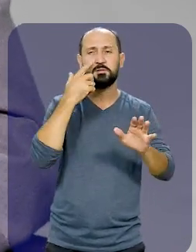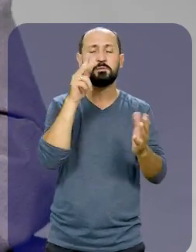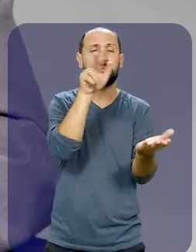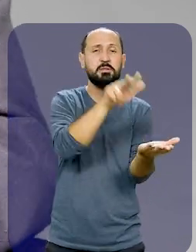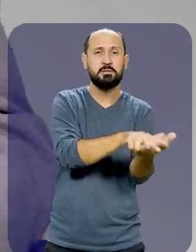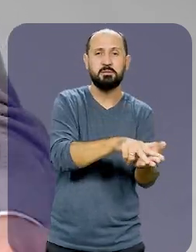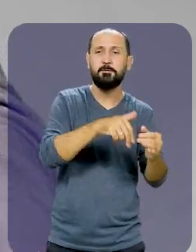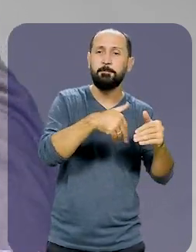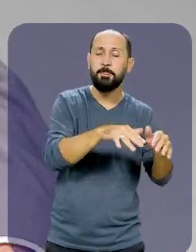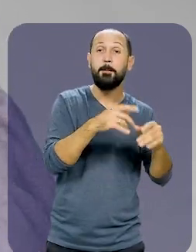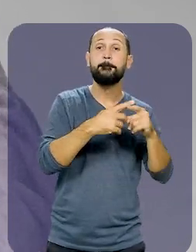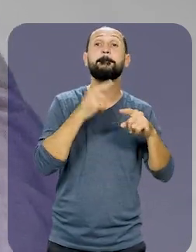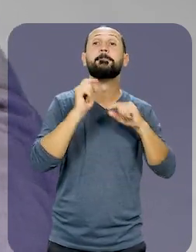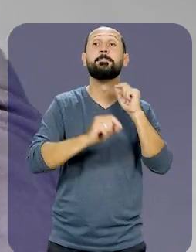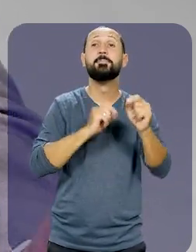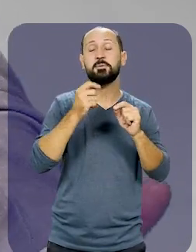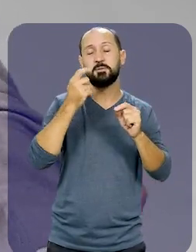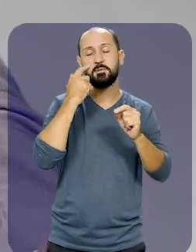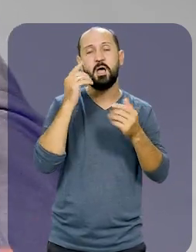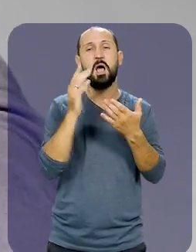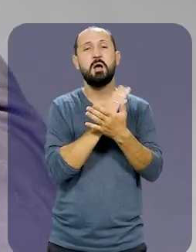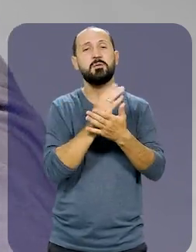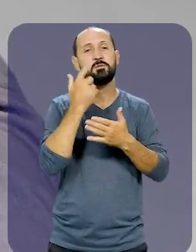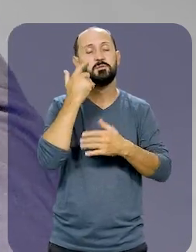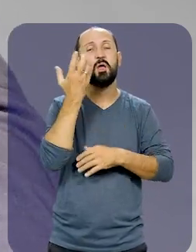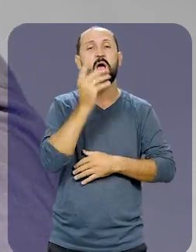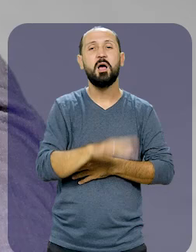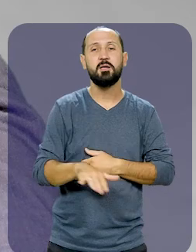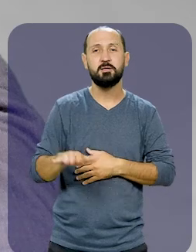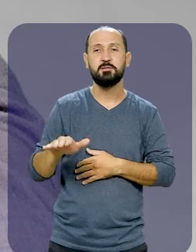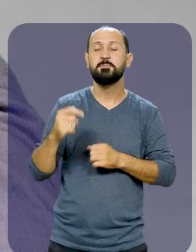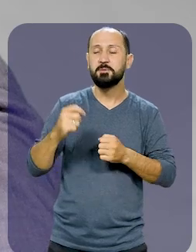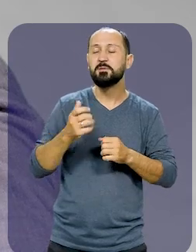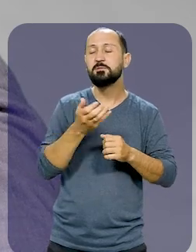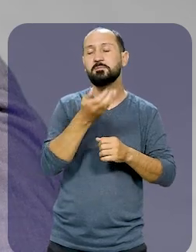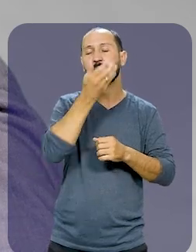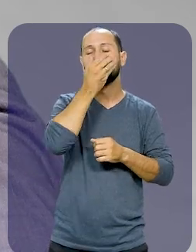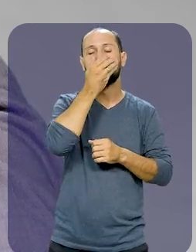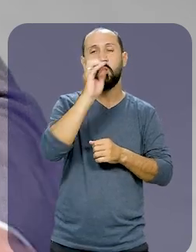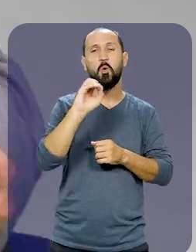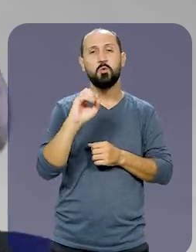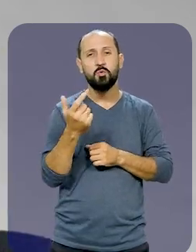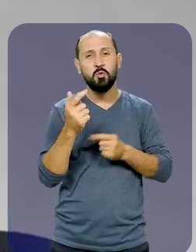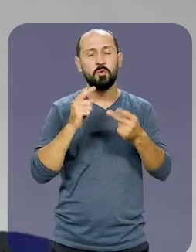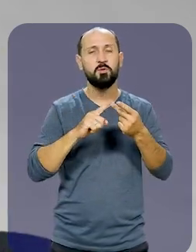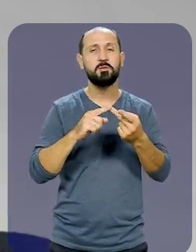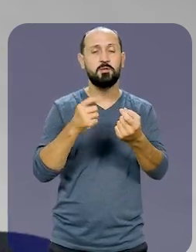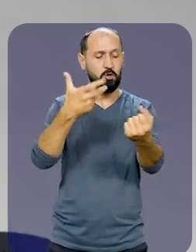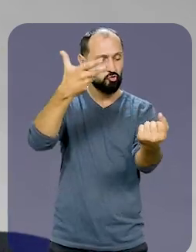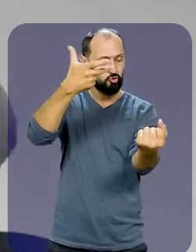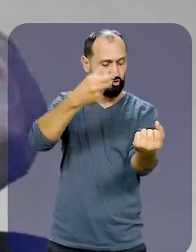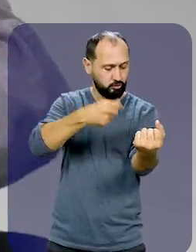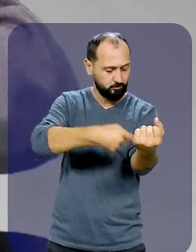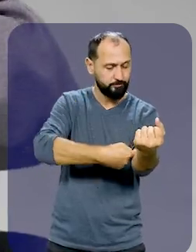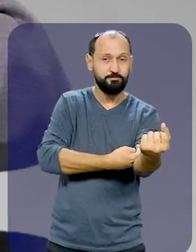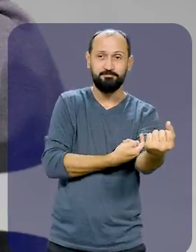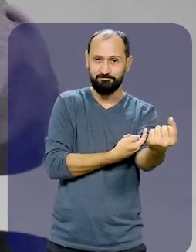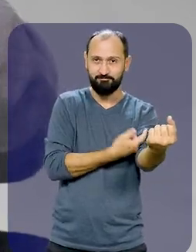sendo internados, porque houve casos de as crianças precisarem de oxigênio, medicação